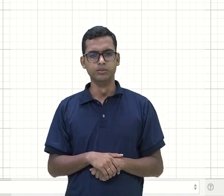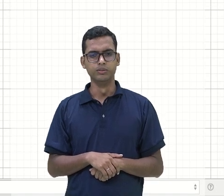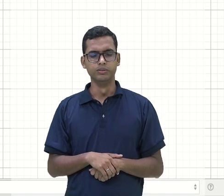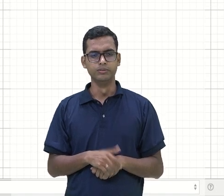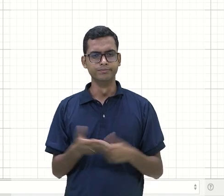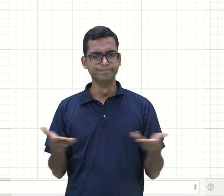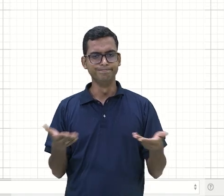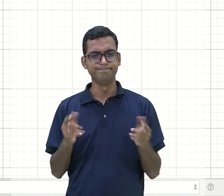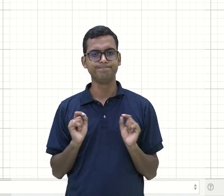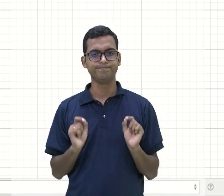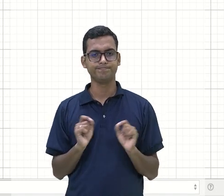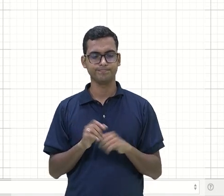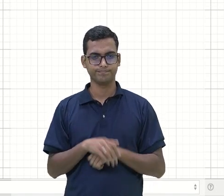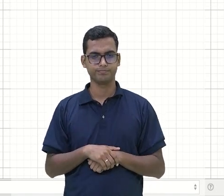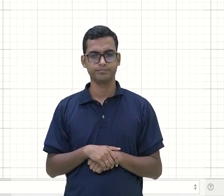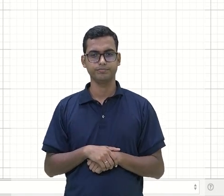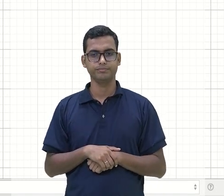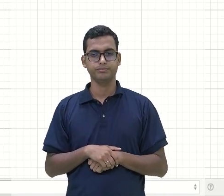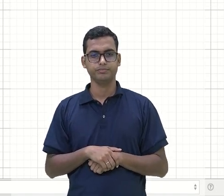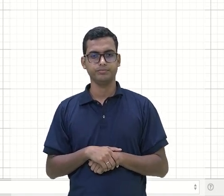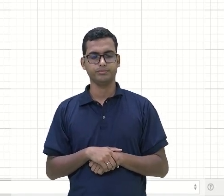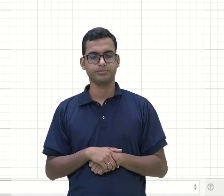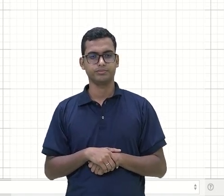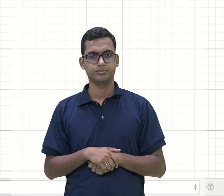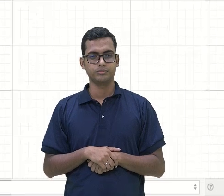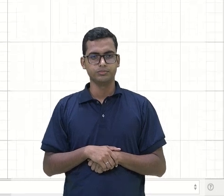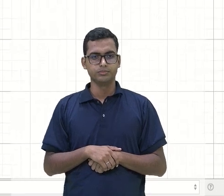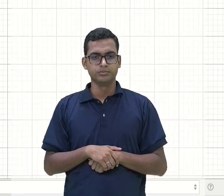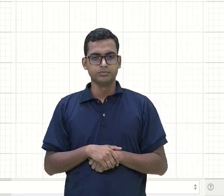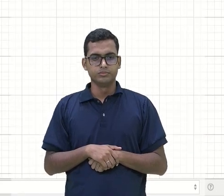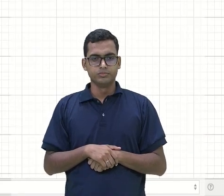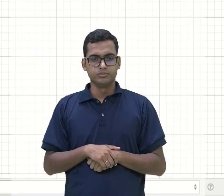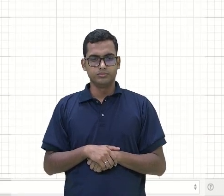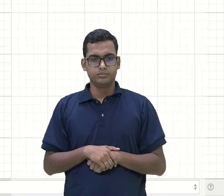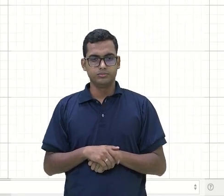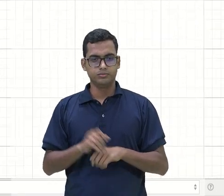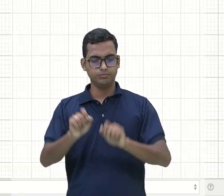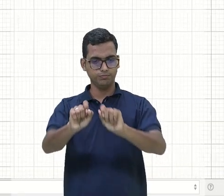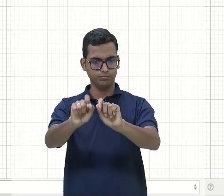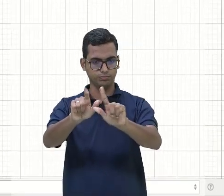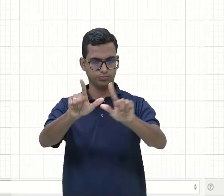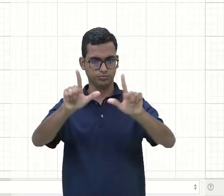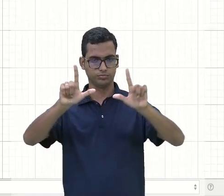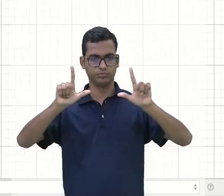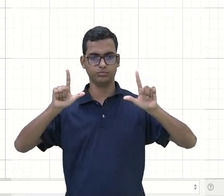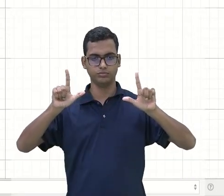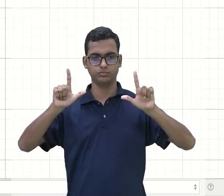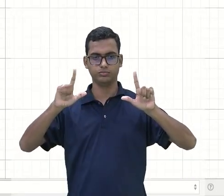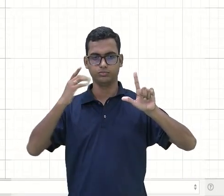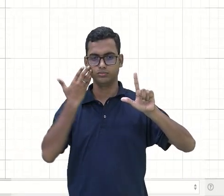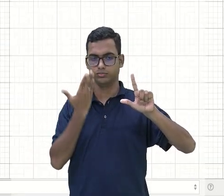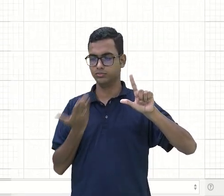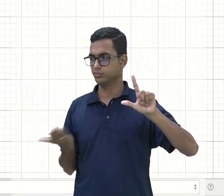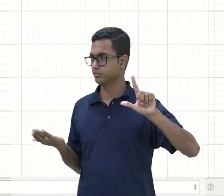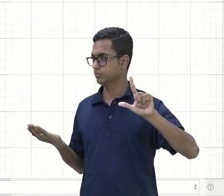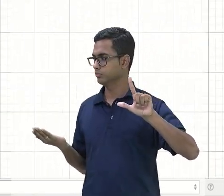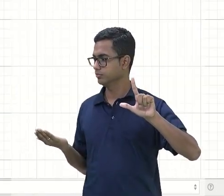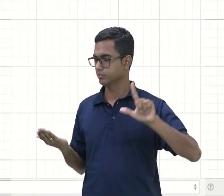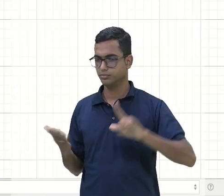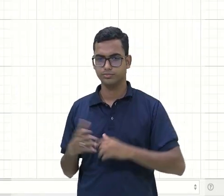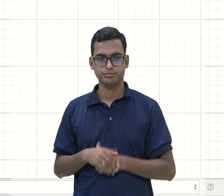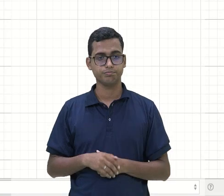Quando a gente aproxima o gráfico, olha só, a gente